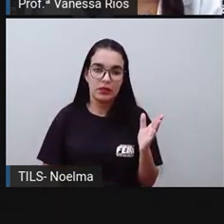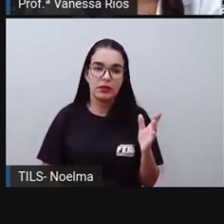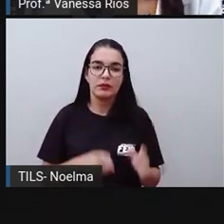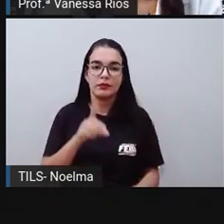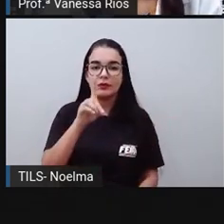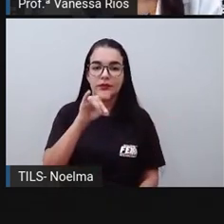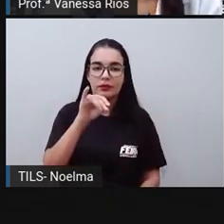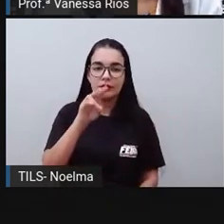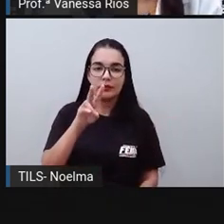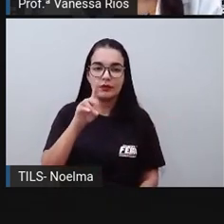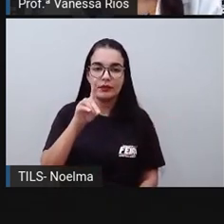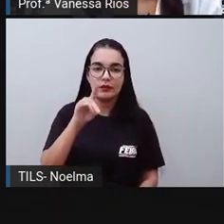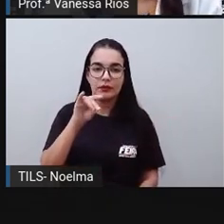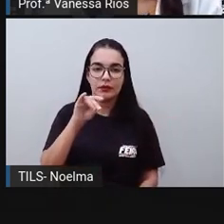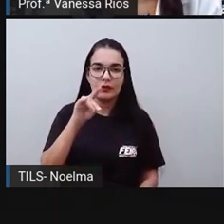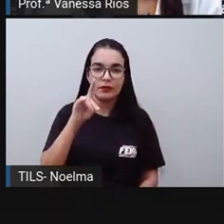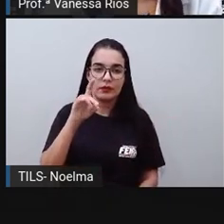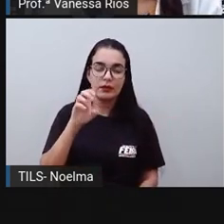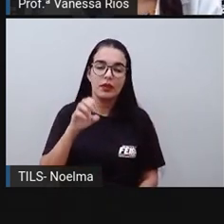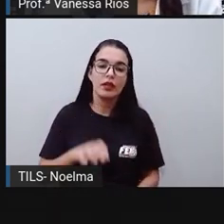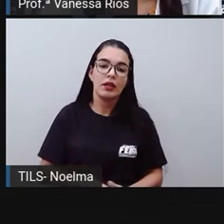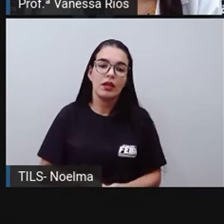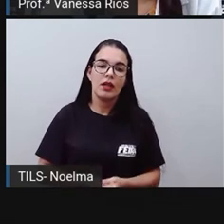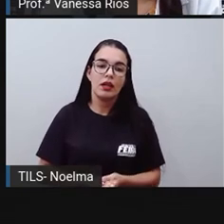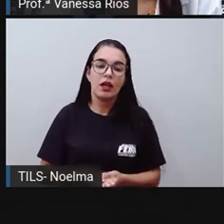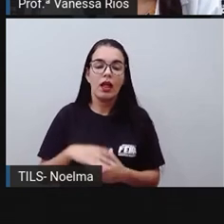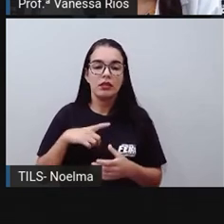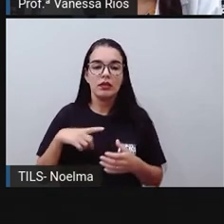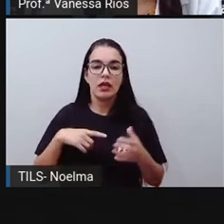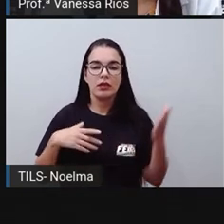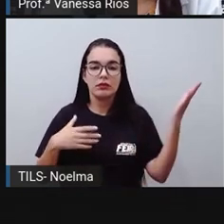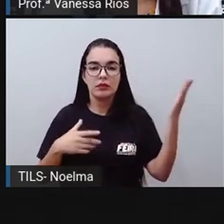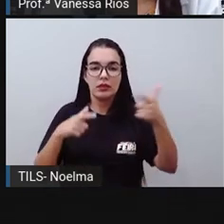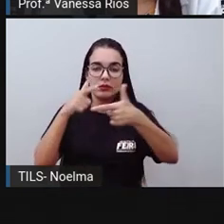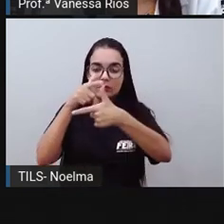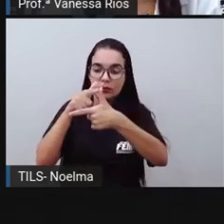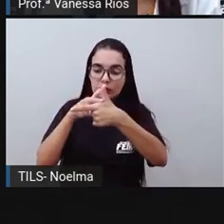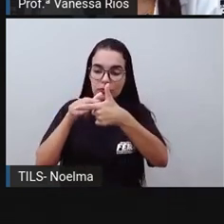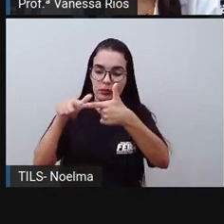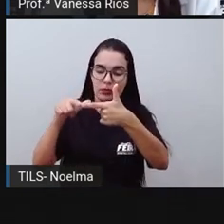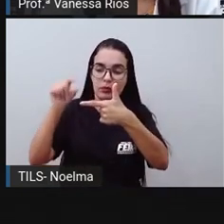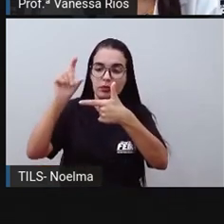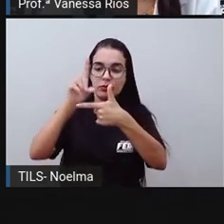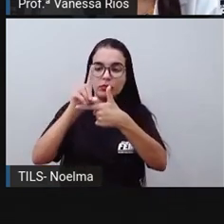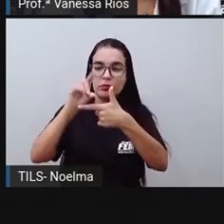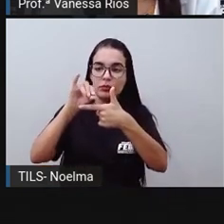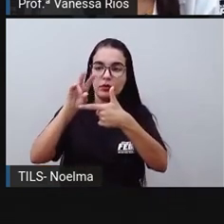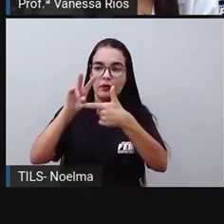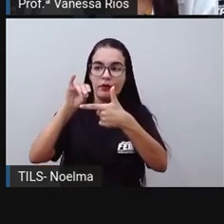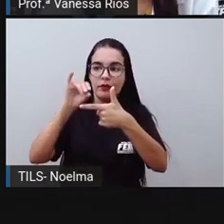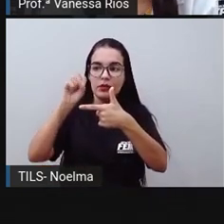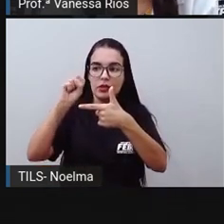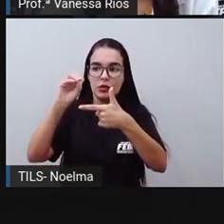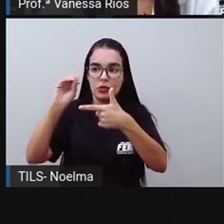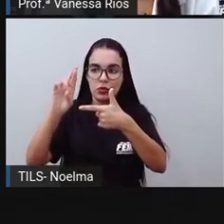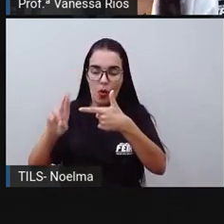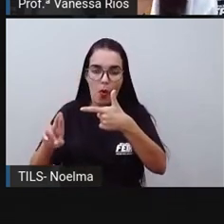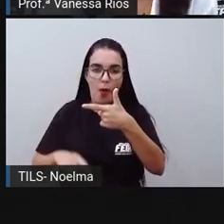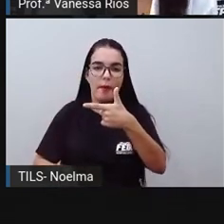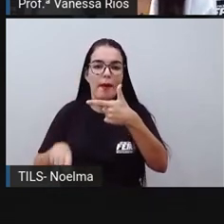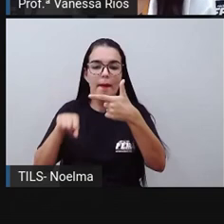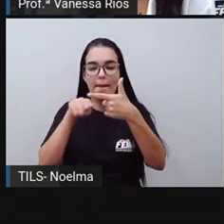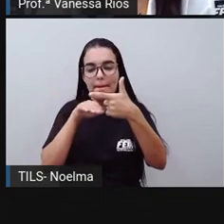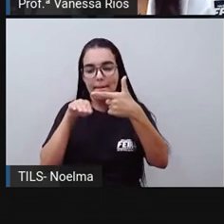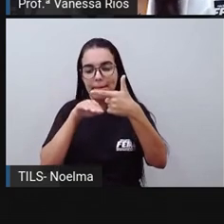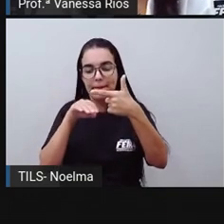Dividendo, divisor é o que vai ficar localizado nessa parte da chave, quociente, que é o resultado, e também